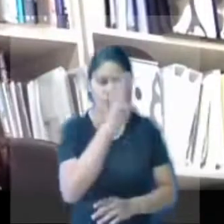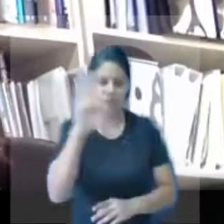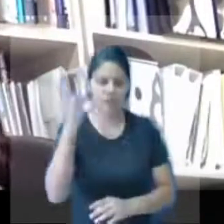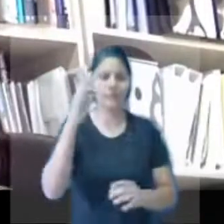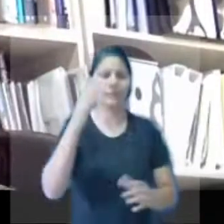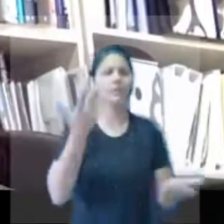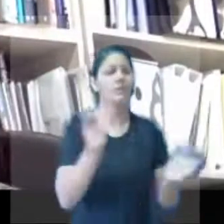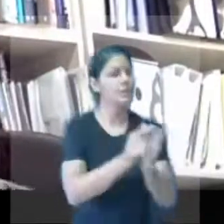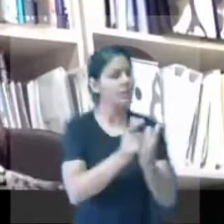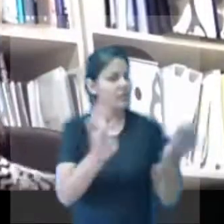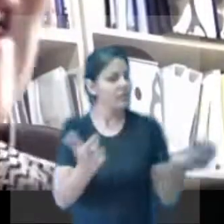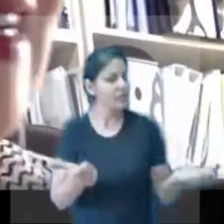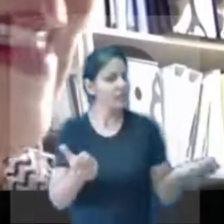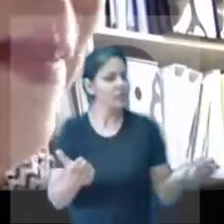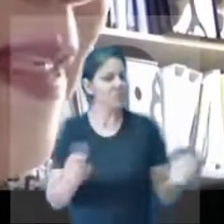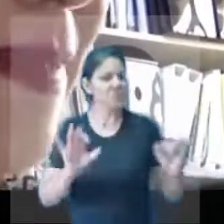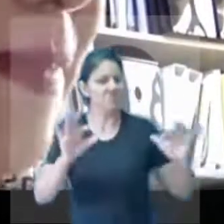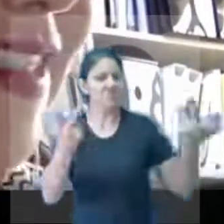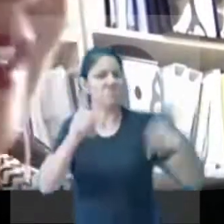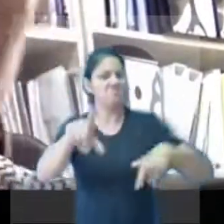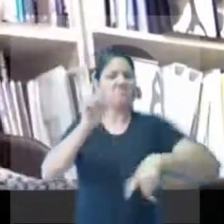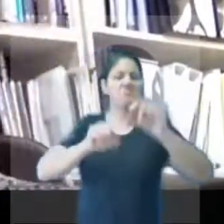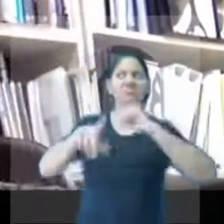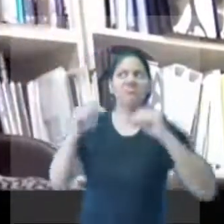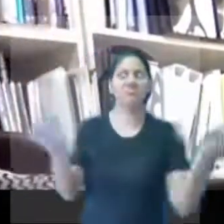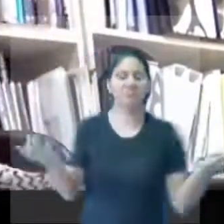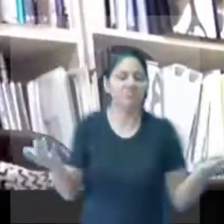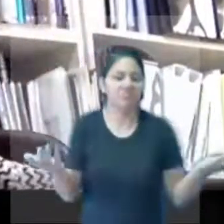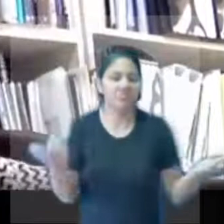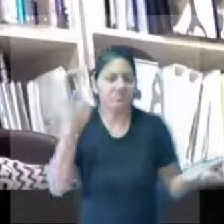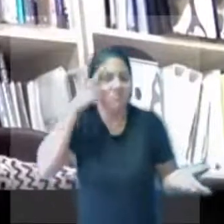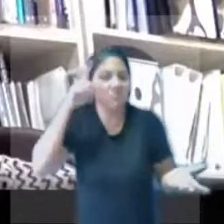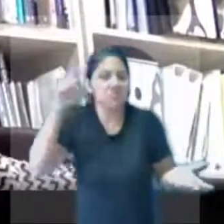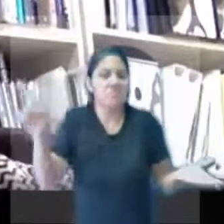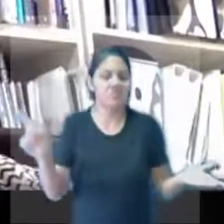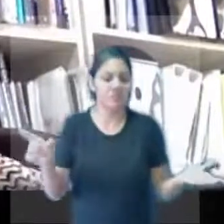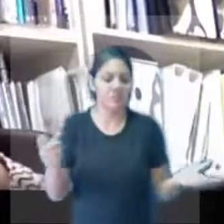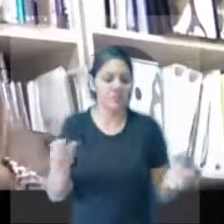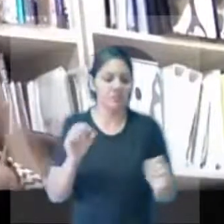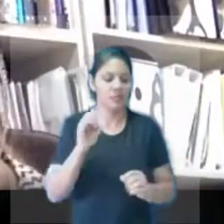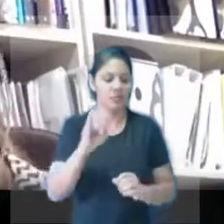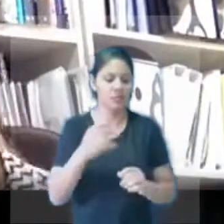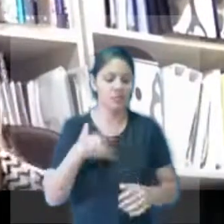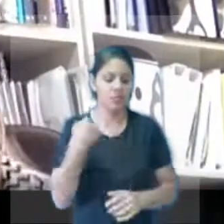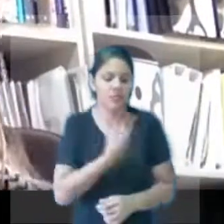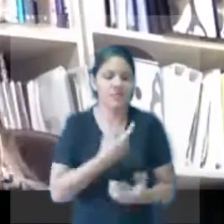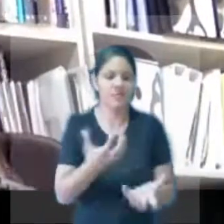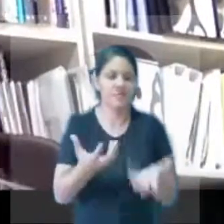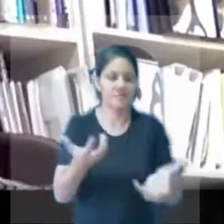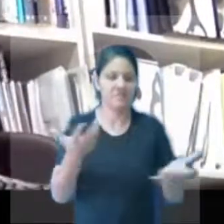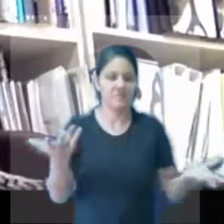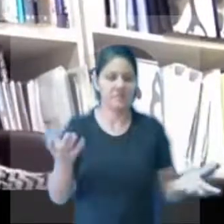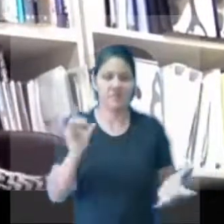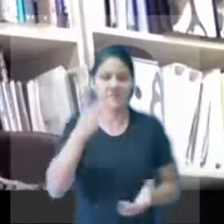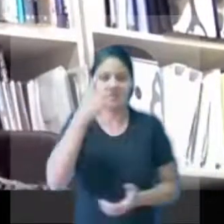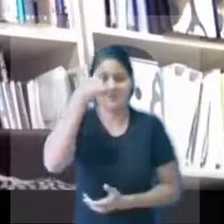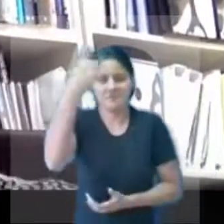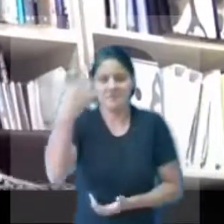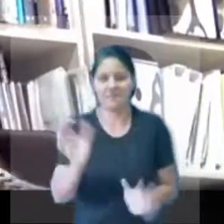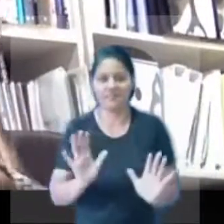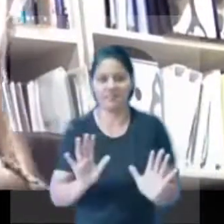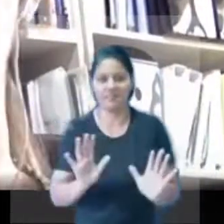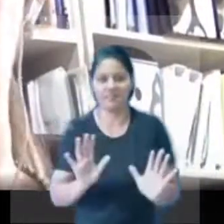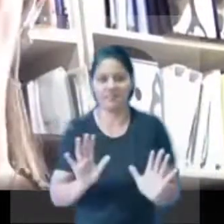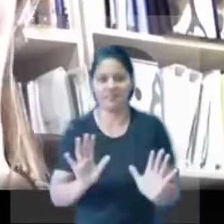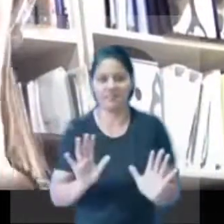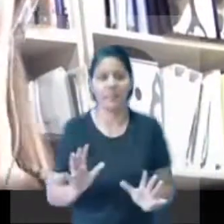um acaso, ou porque simplesmente nós assim pensamos ou tivemos essa ideia, né?